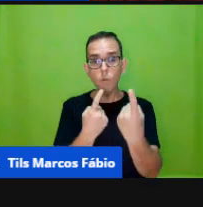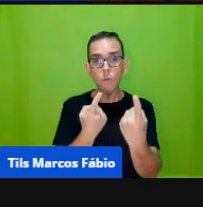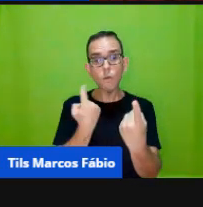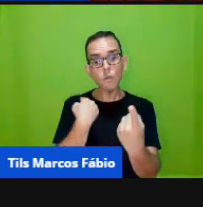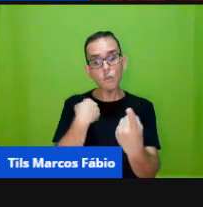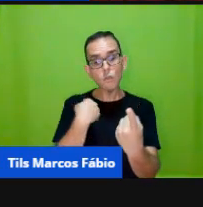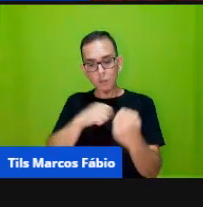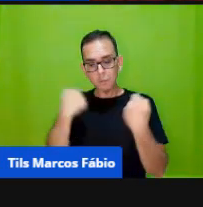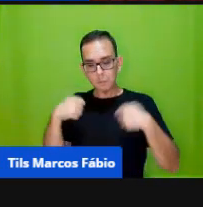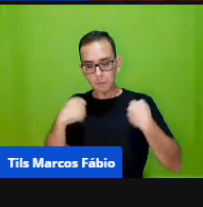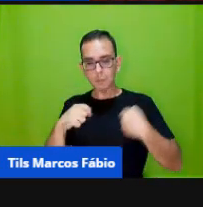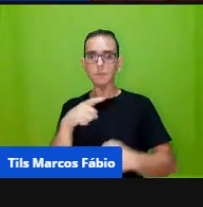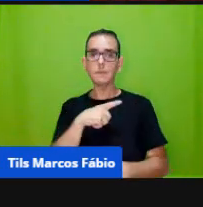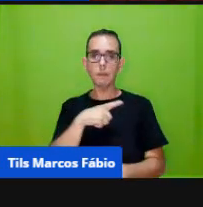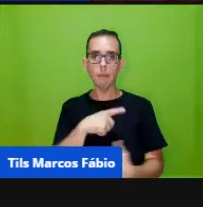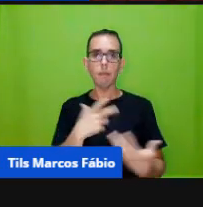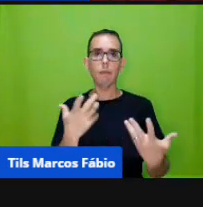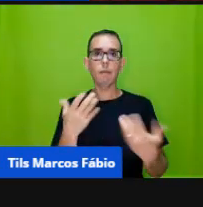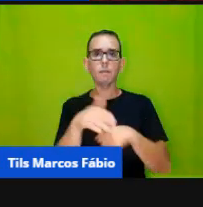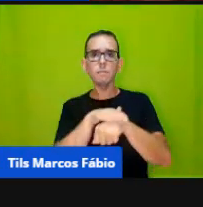precisa ter e precisamos